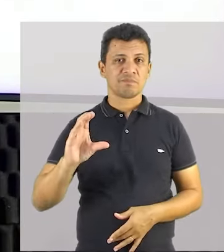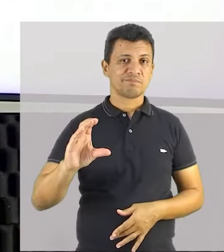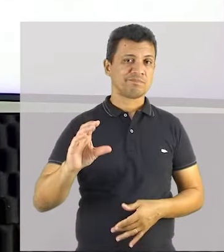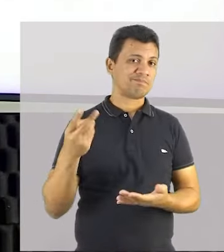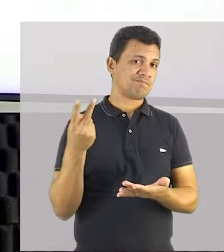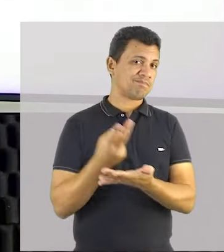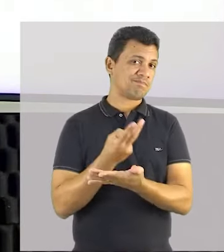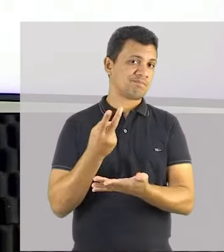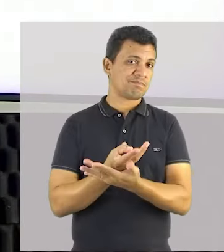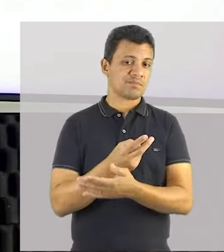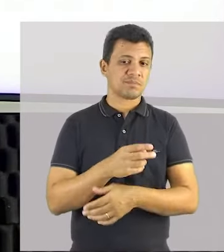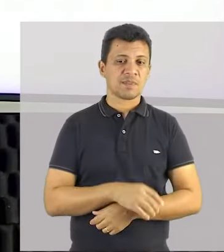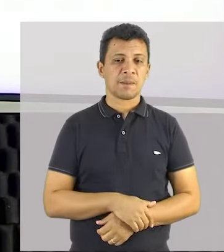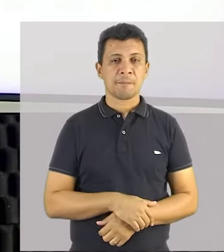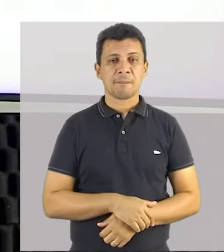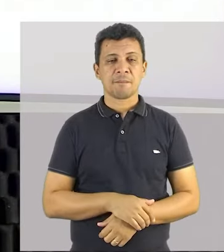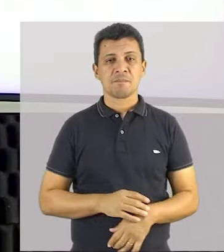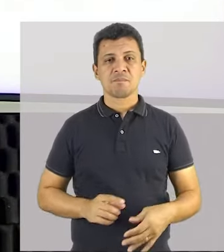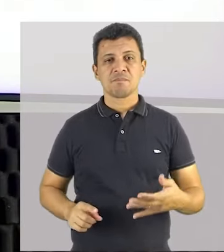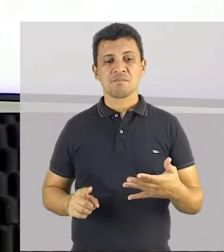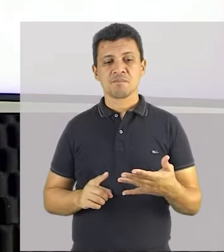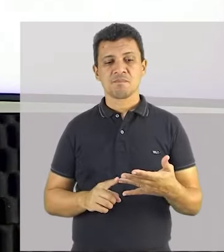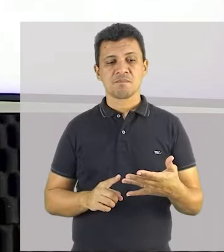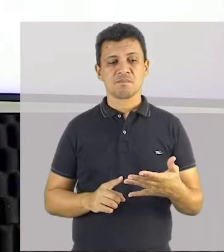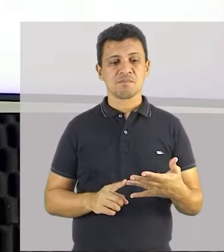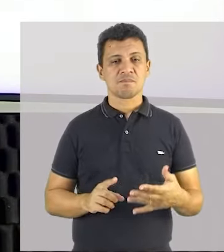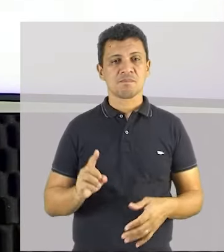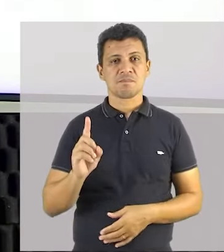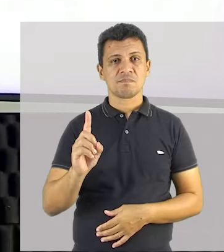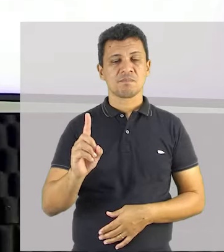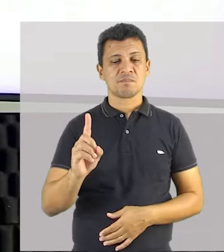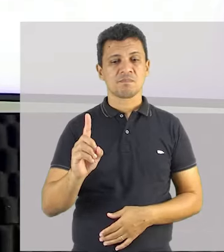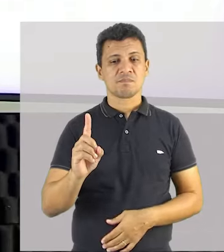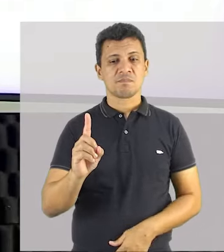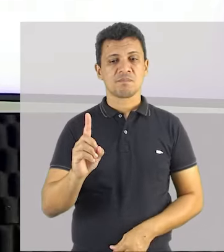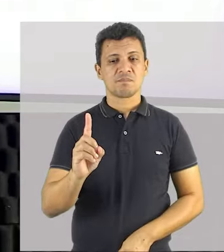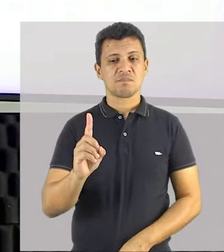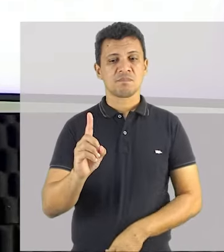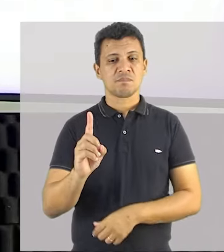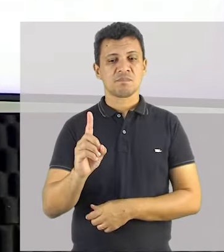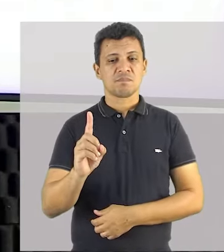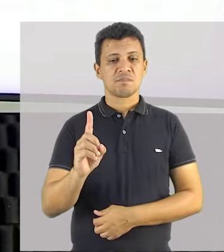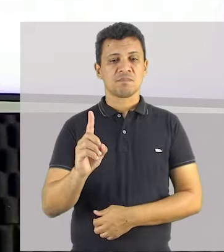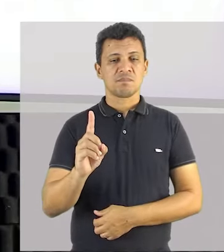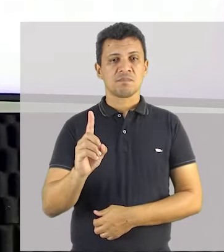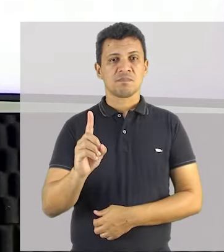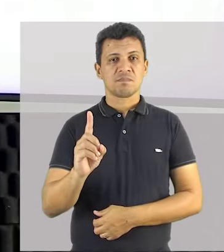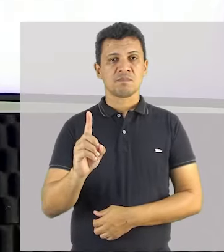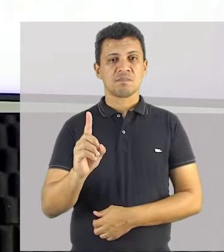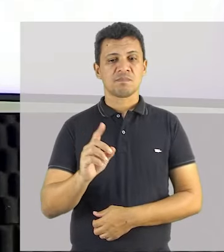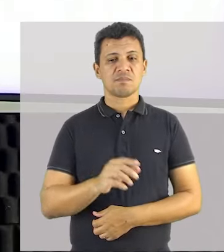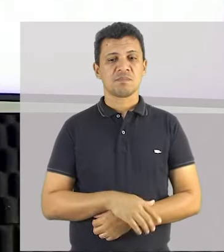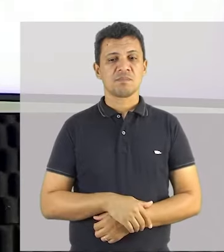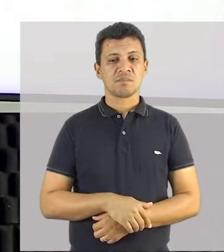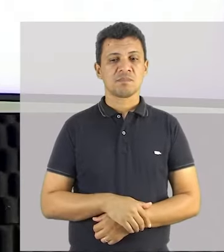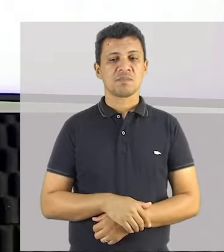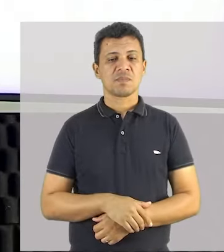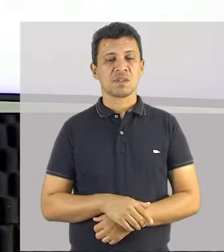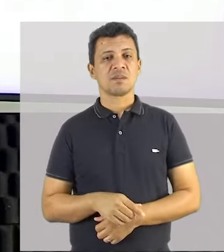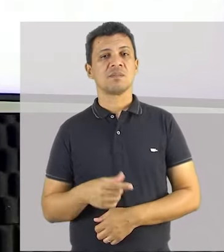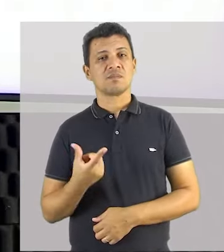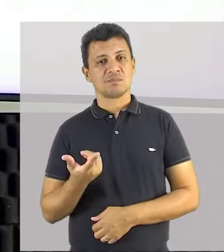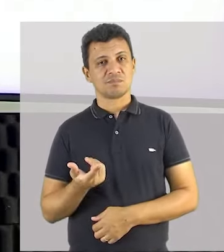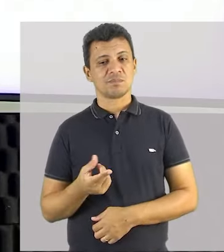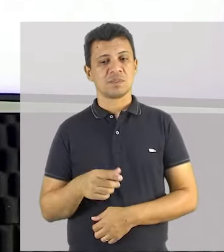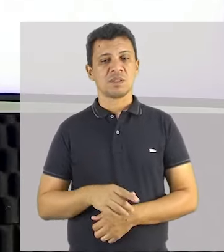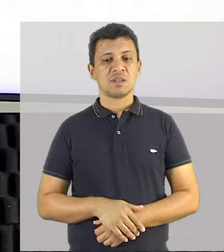fora tá a letra d eh fala aqui de sedentário com com anabolizante